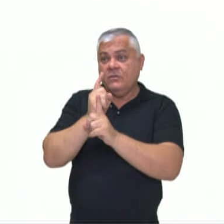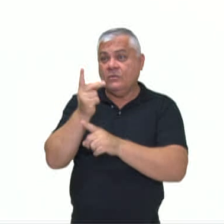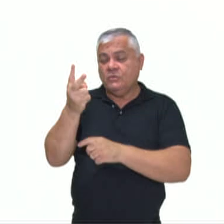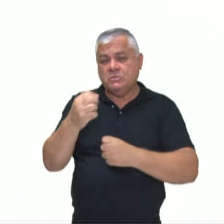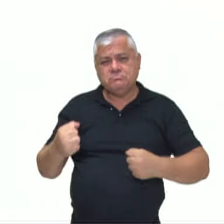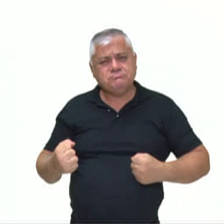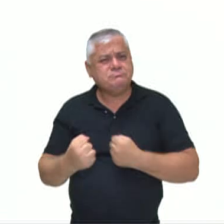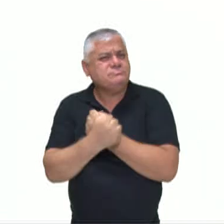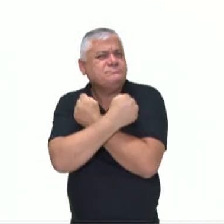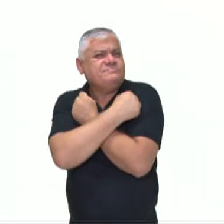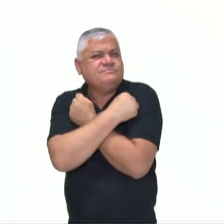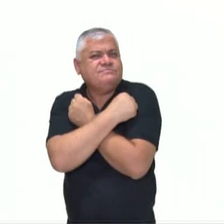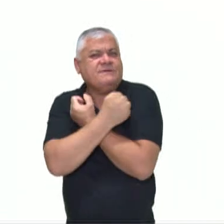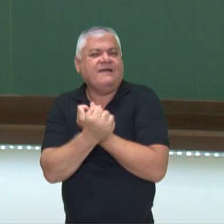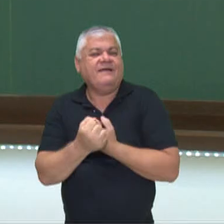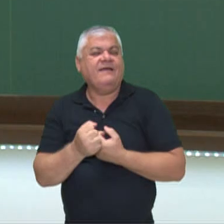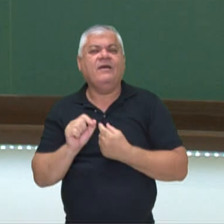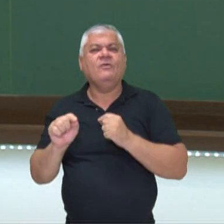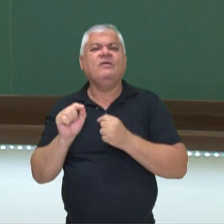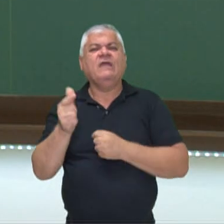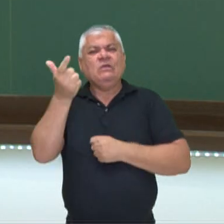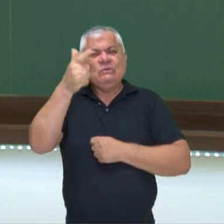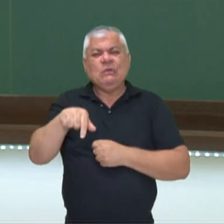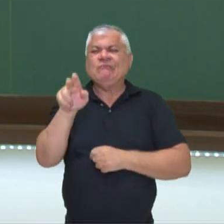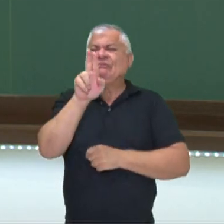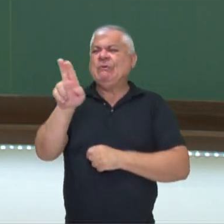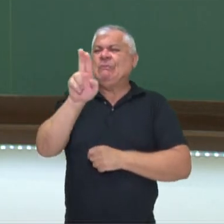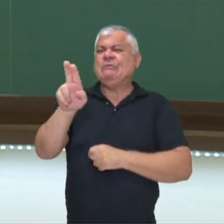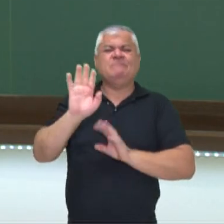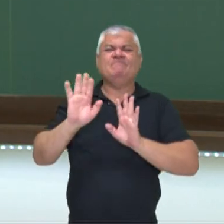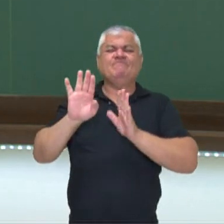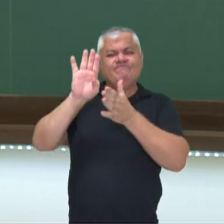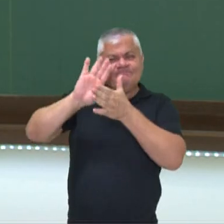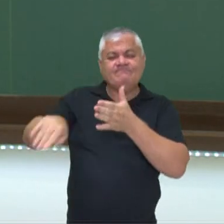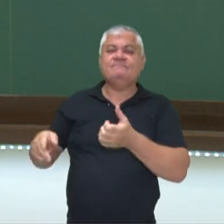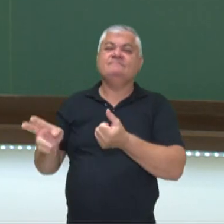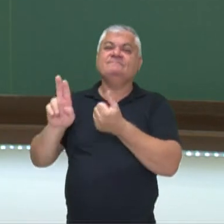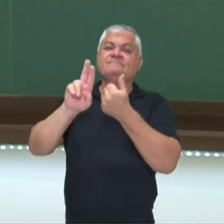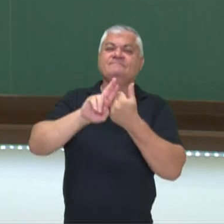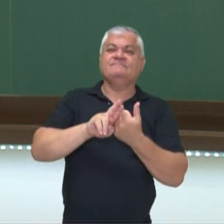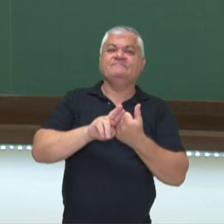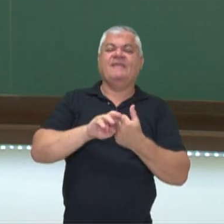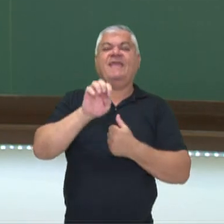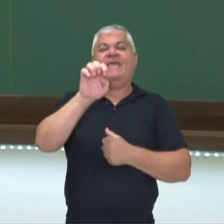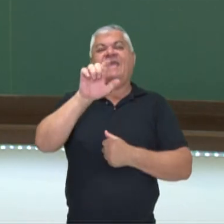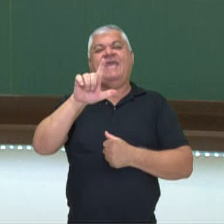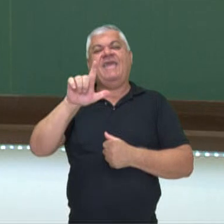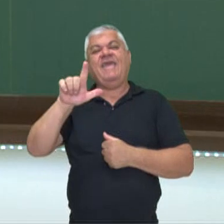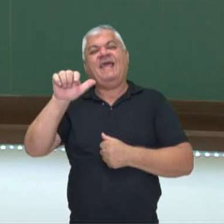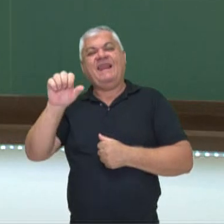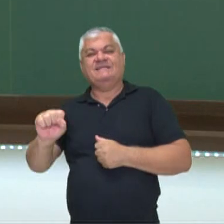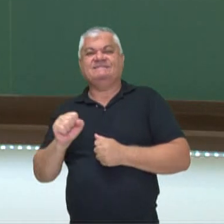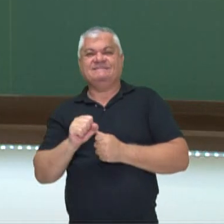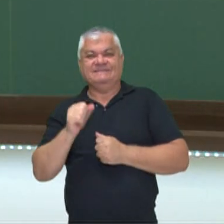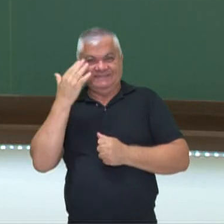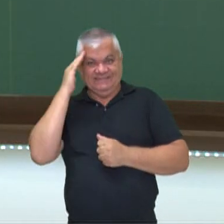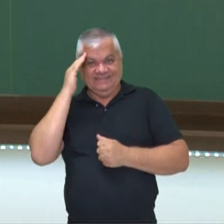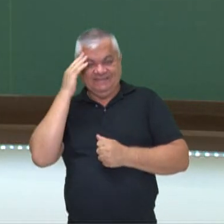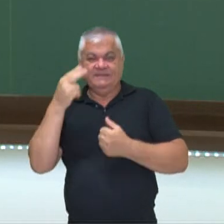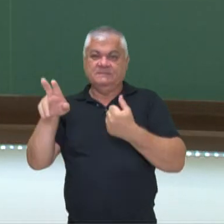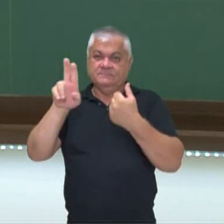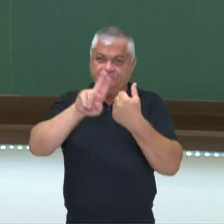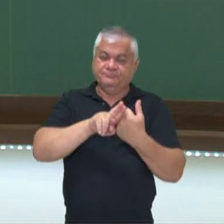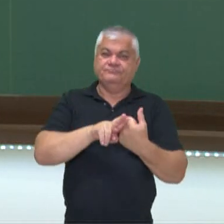abraçaram. Para não repetir novamente o sujeito, eu substituo pelo pronome pessoal elles. O pronome pessoal que é a terceira pessoa